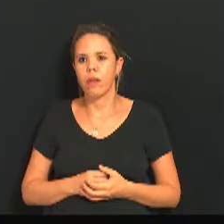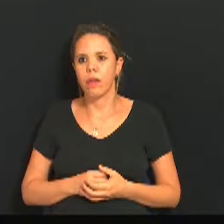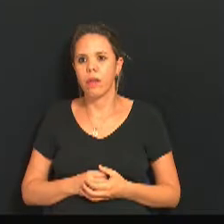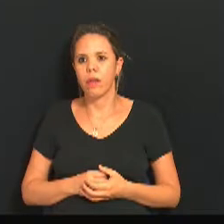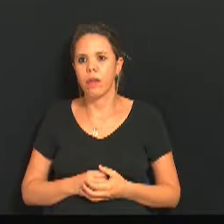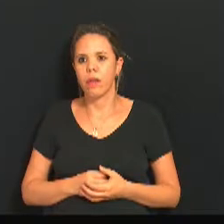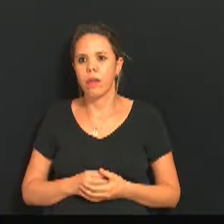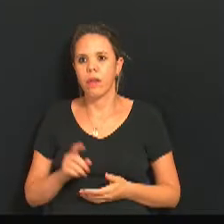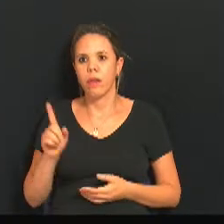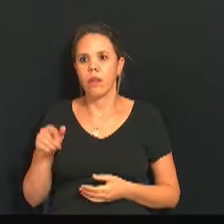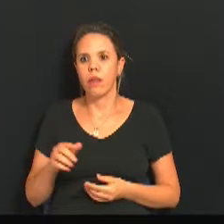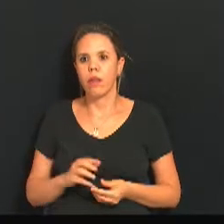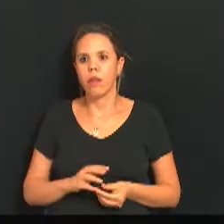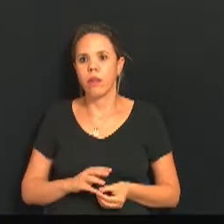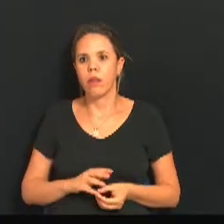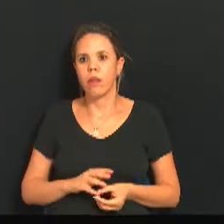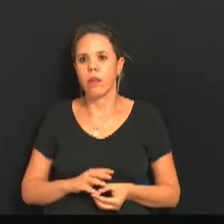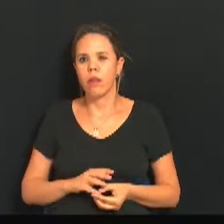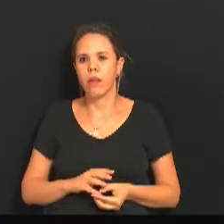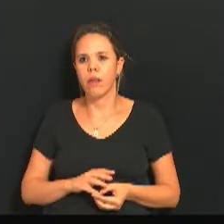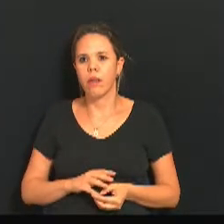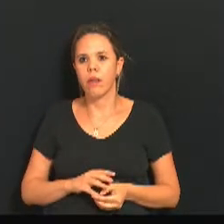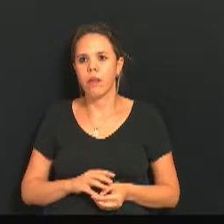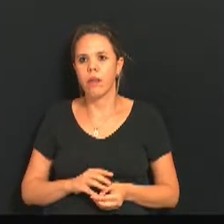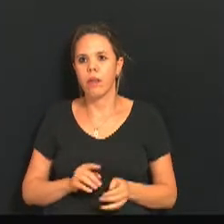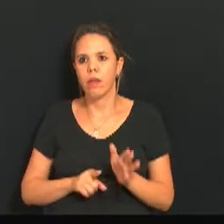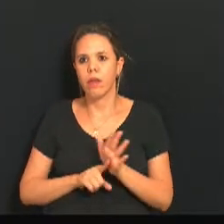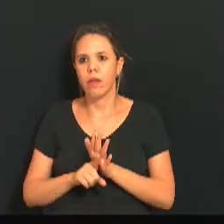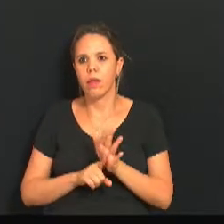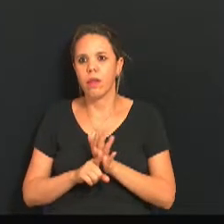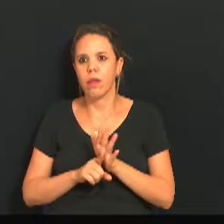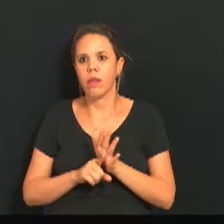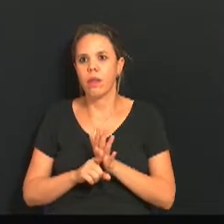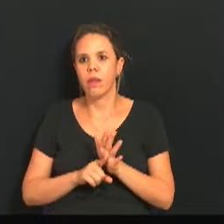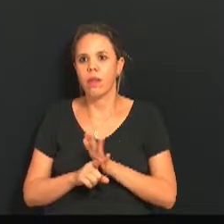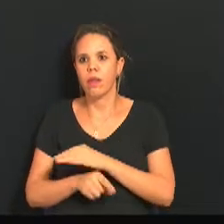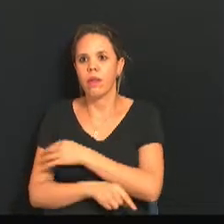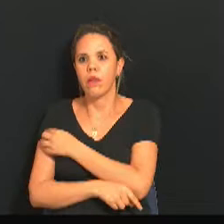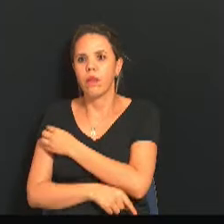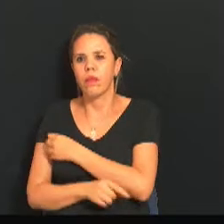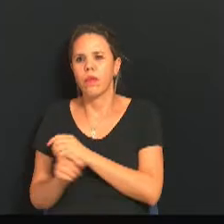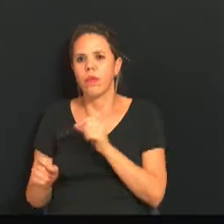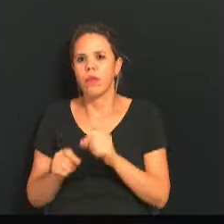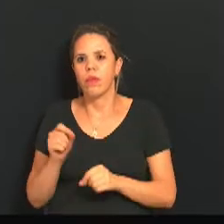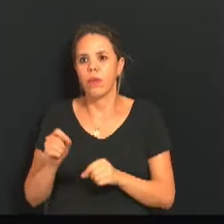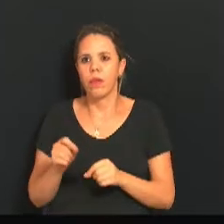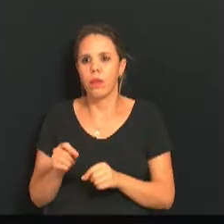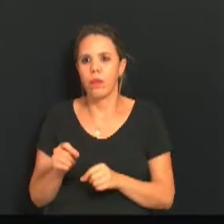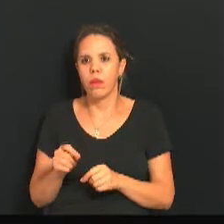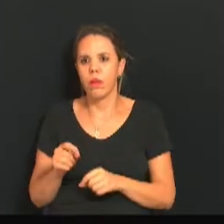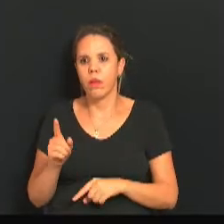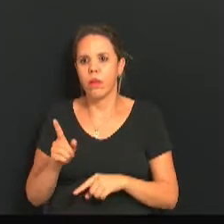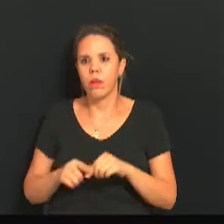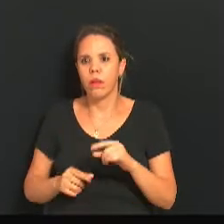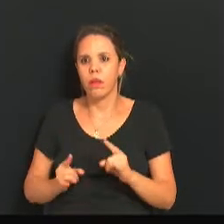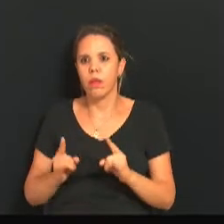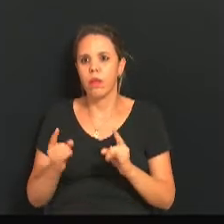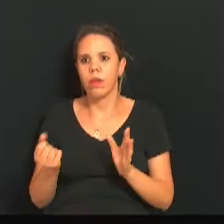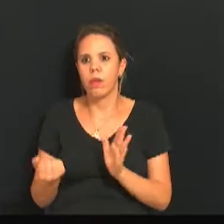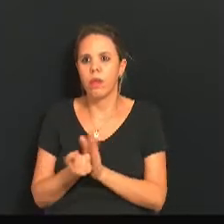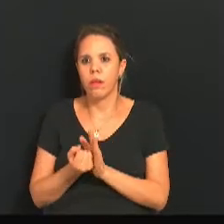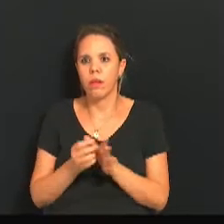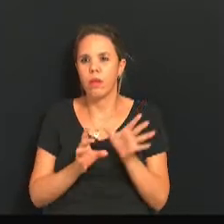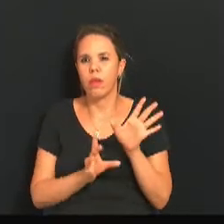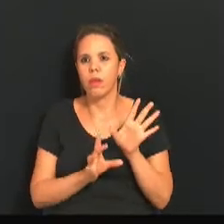isso como os estudos levantar né que é um prato os bens tombados do